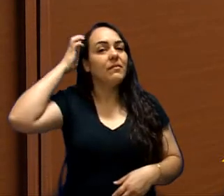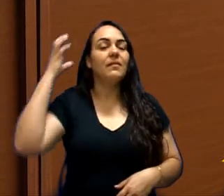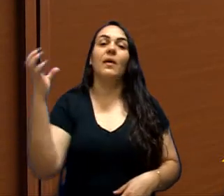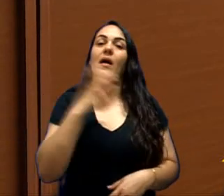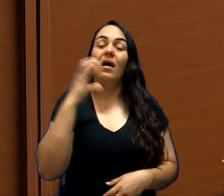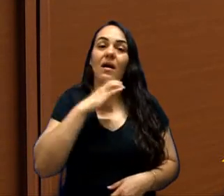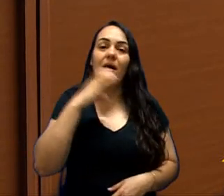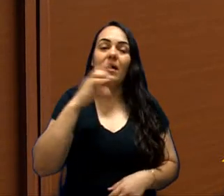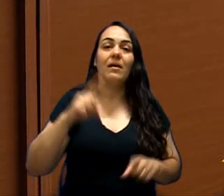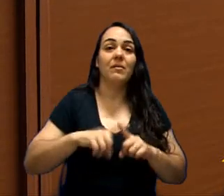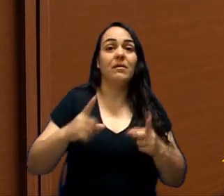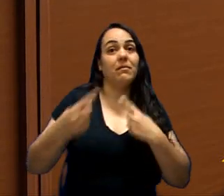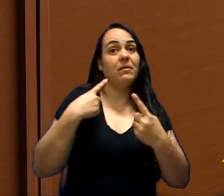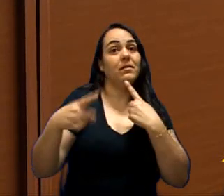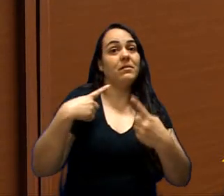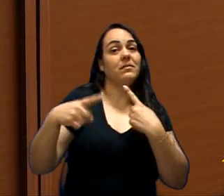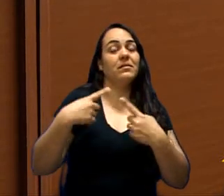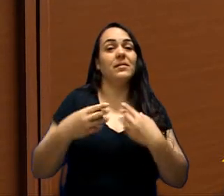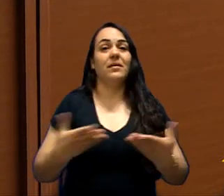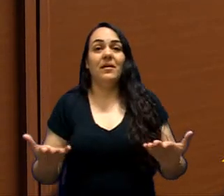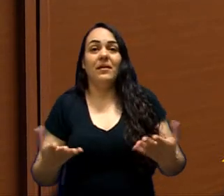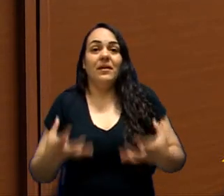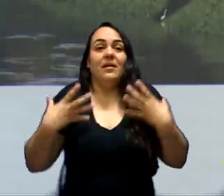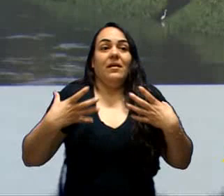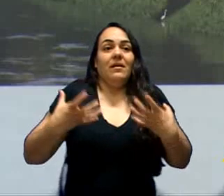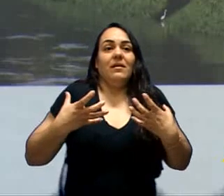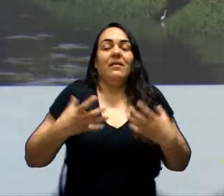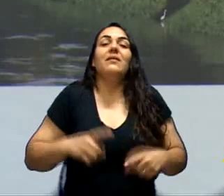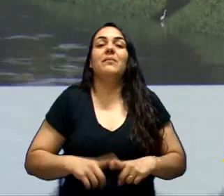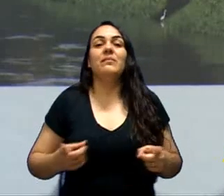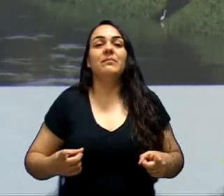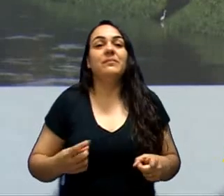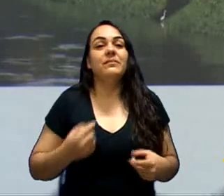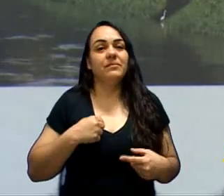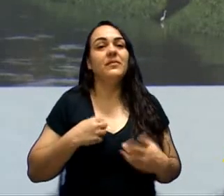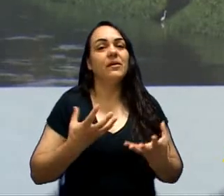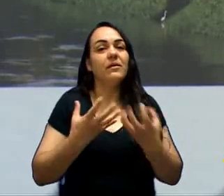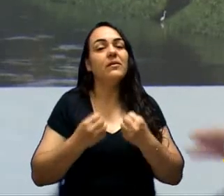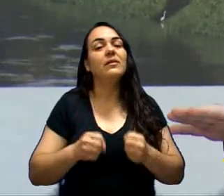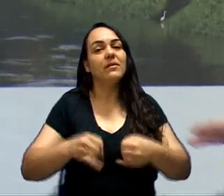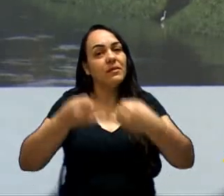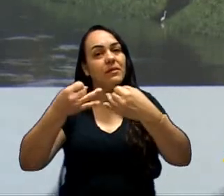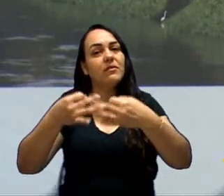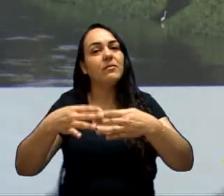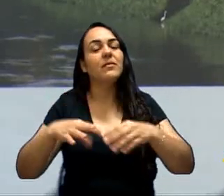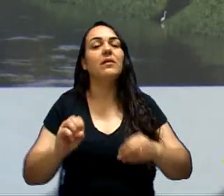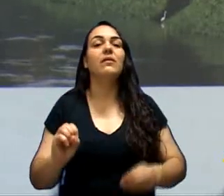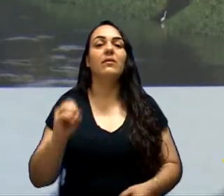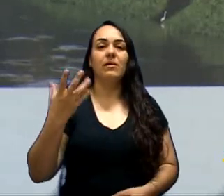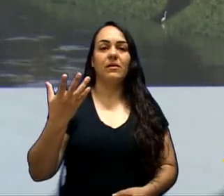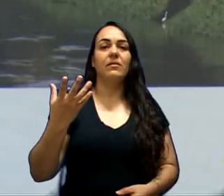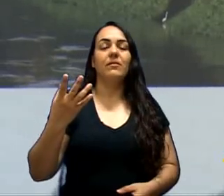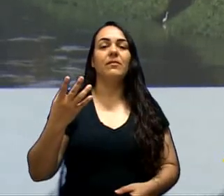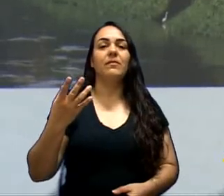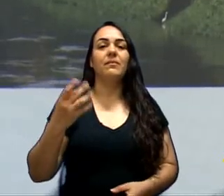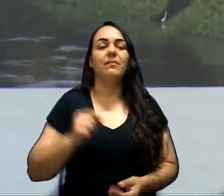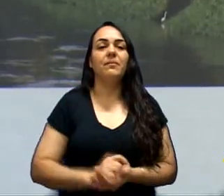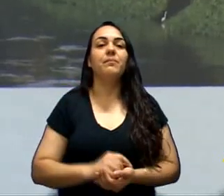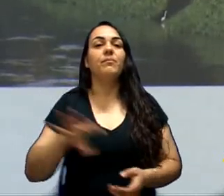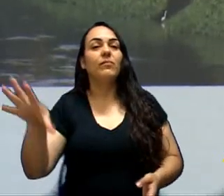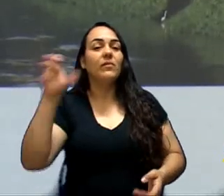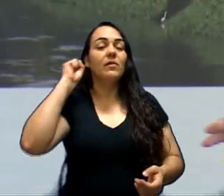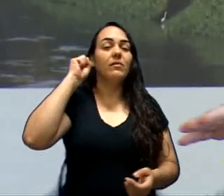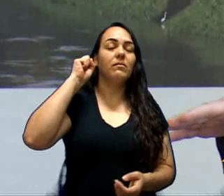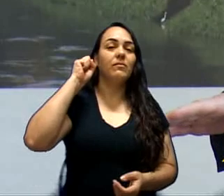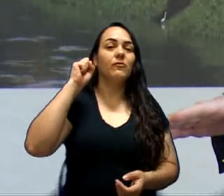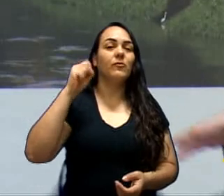explicar, sim? É que a discussão está muito acalorada, né? Não, eu sei, o senhor está certo. Eu só que acontece? Esse projeto... É que a gente escuta algumas